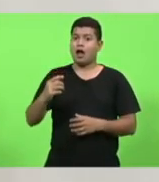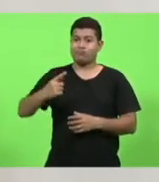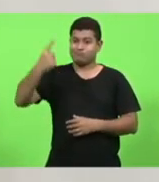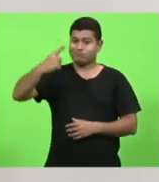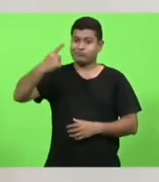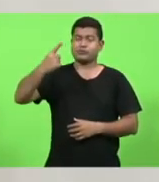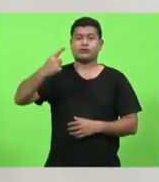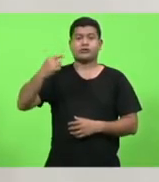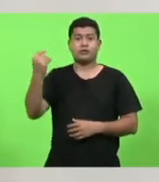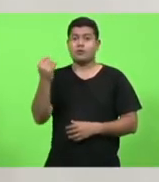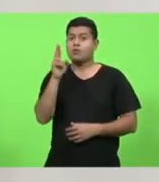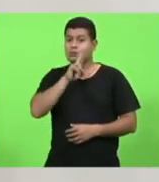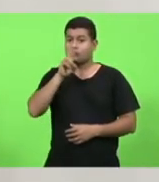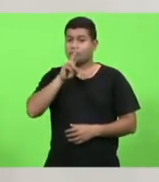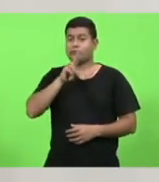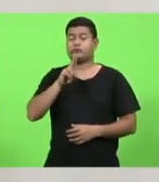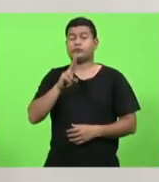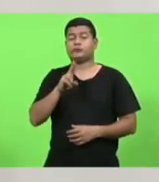tem